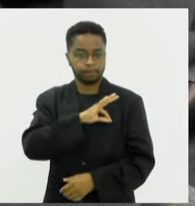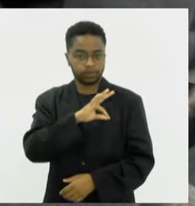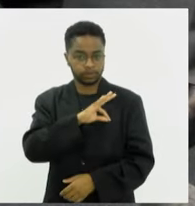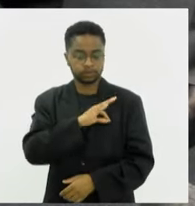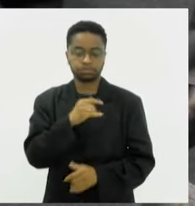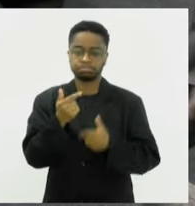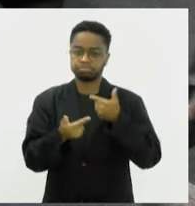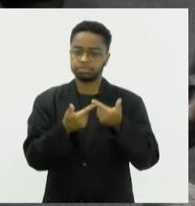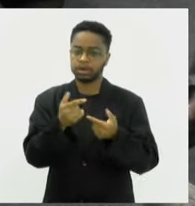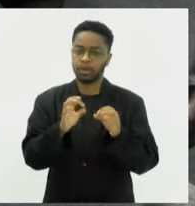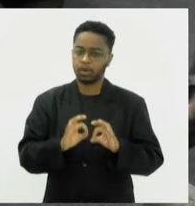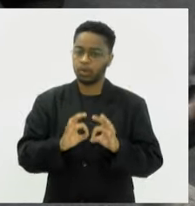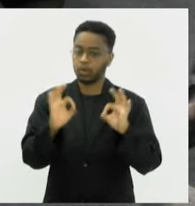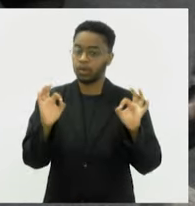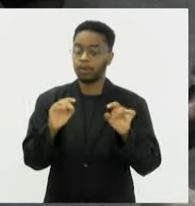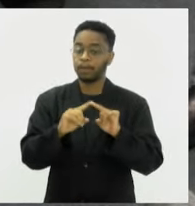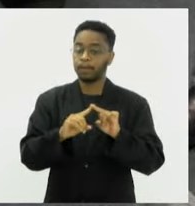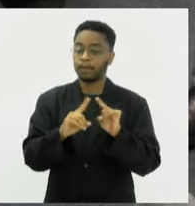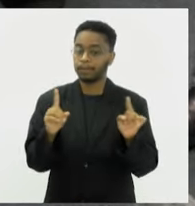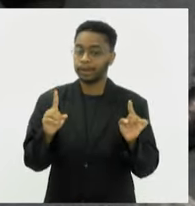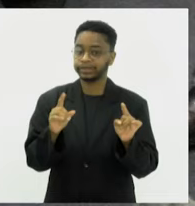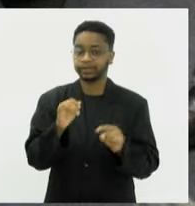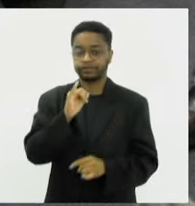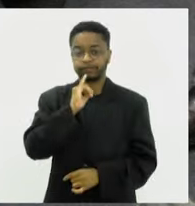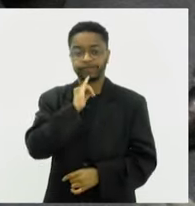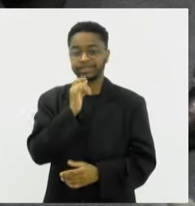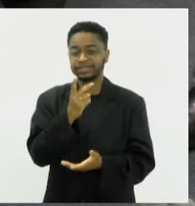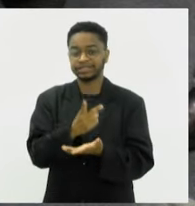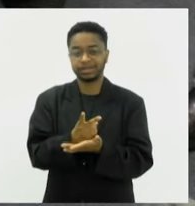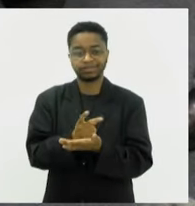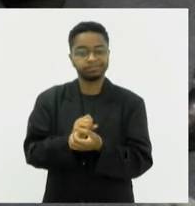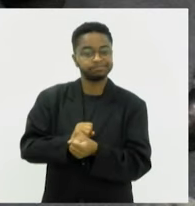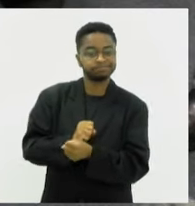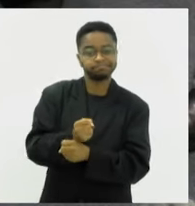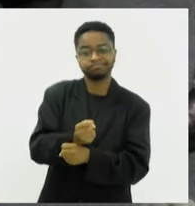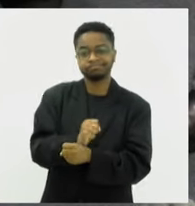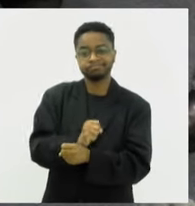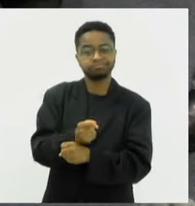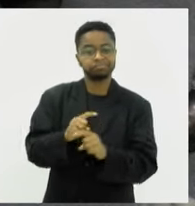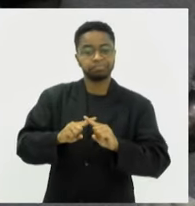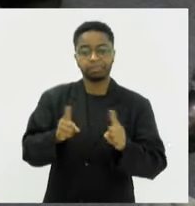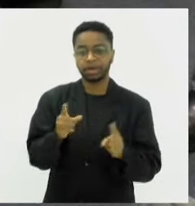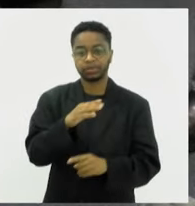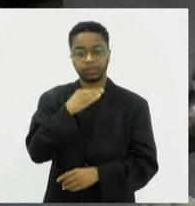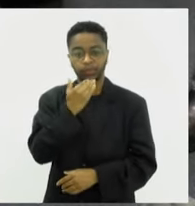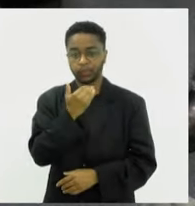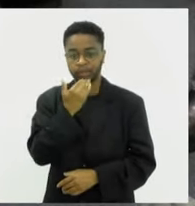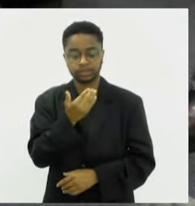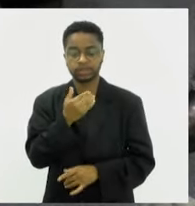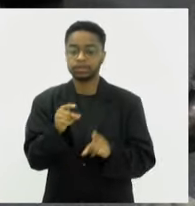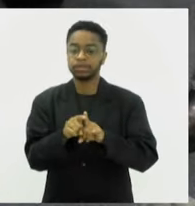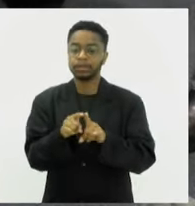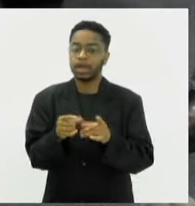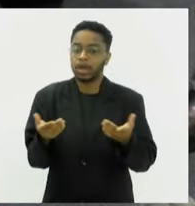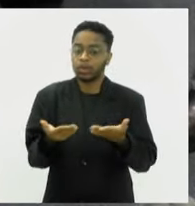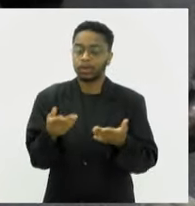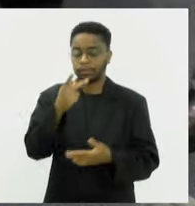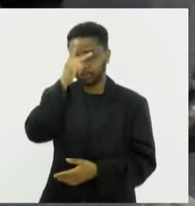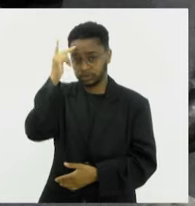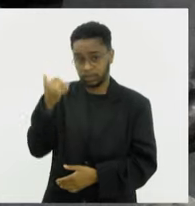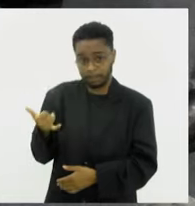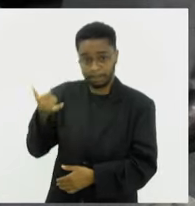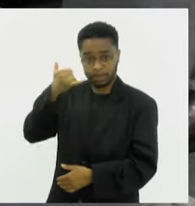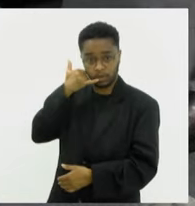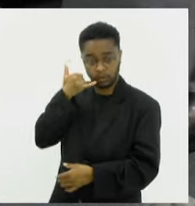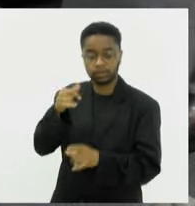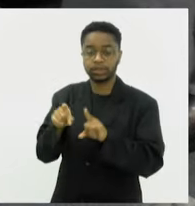excelente trabalho. Mas, infelizmente, como sempre, enxugando gelo. E acabei de receber uma ligação agora de um trabalhador, também de Duque de